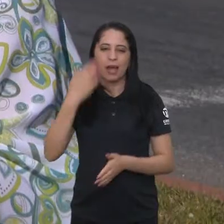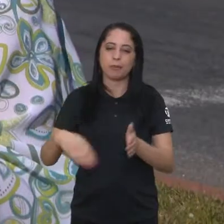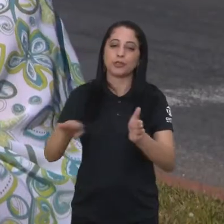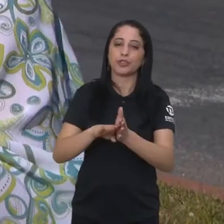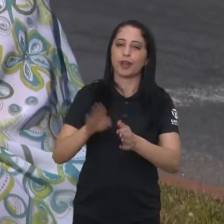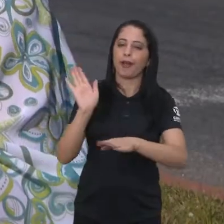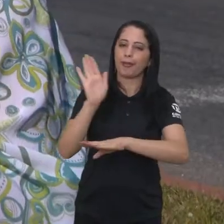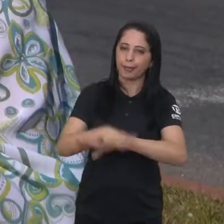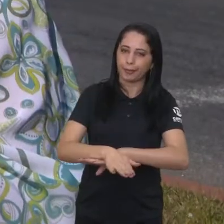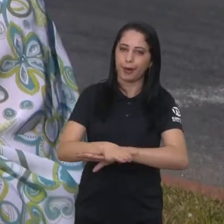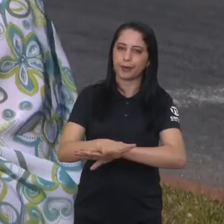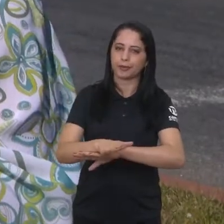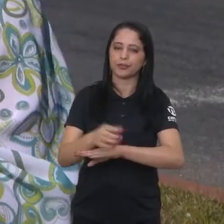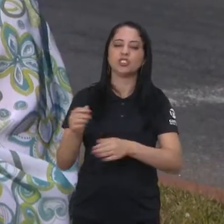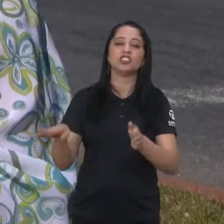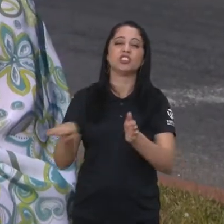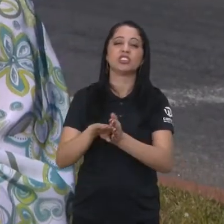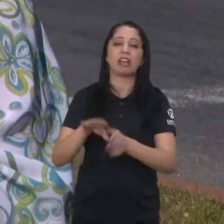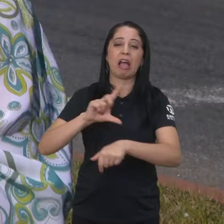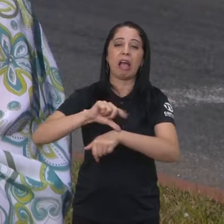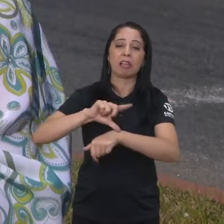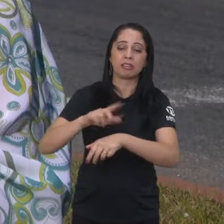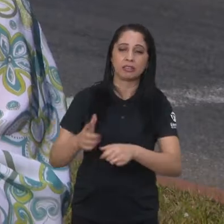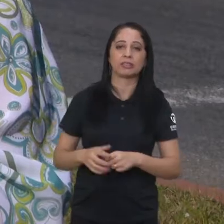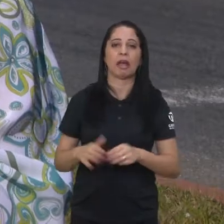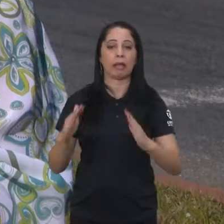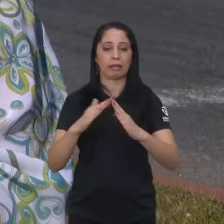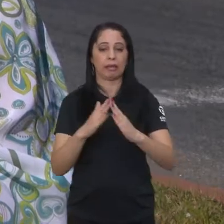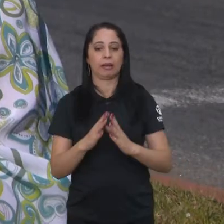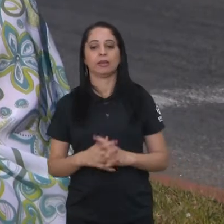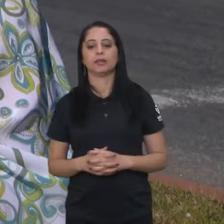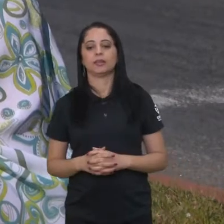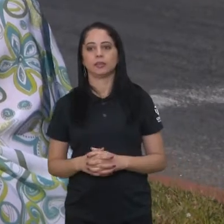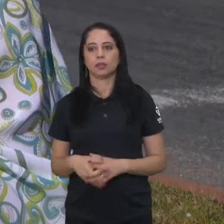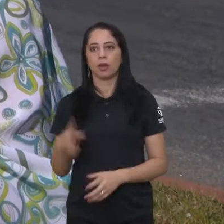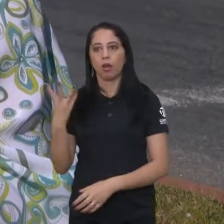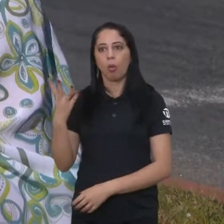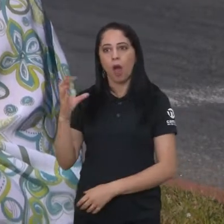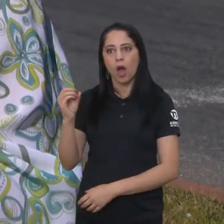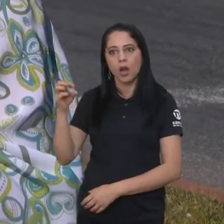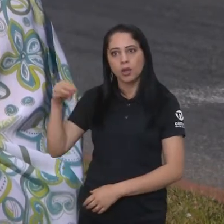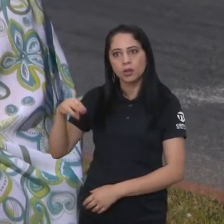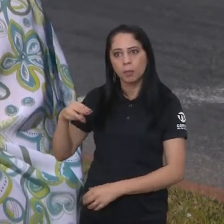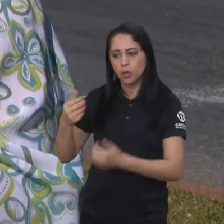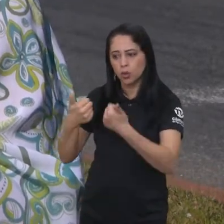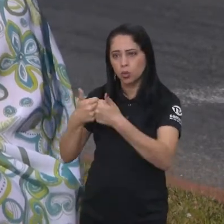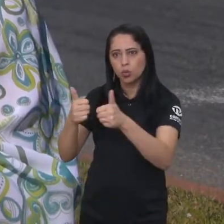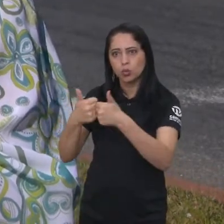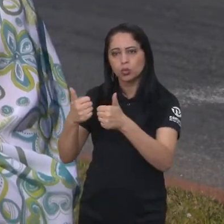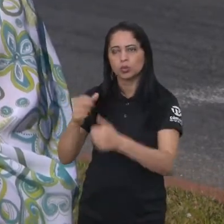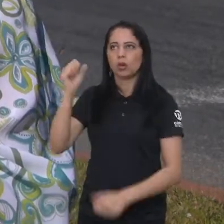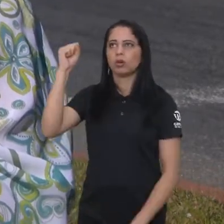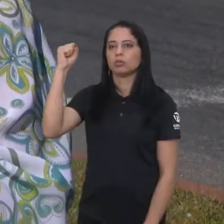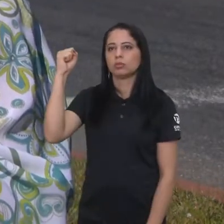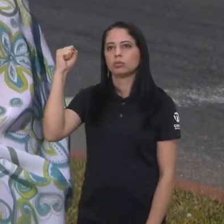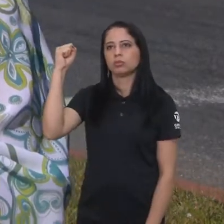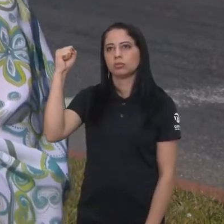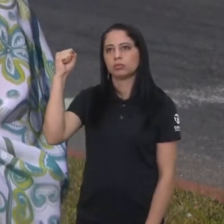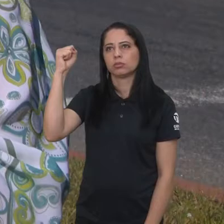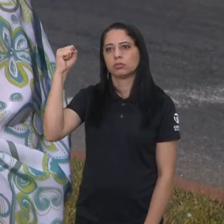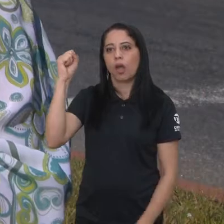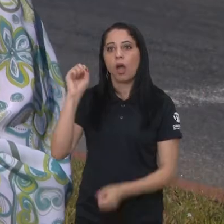A gente chegava a esperar meia hora, 40 minutos dentro do ônibus até chegar